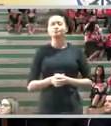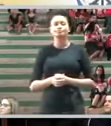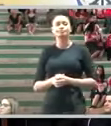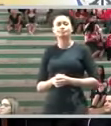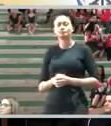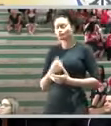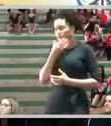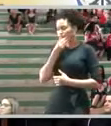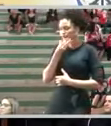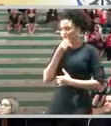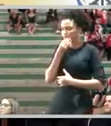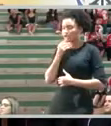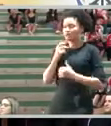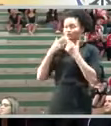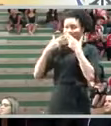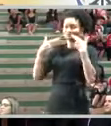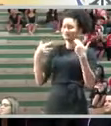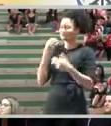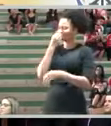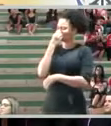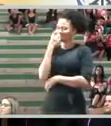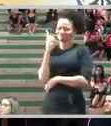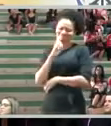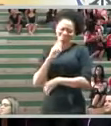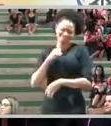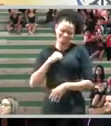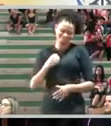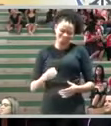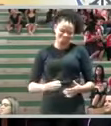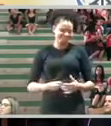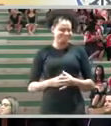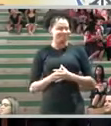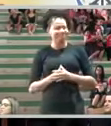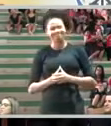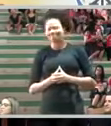O mensageiro diz: a notícia não é boa, sacerdote.